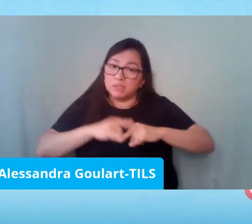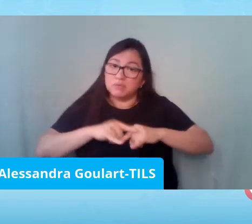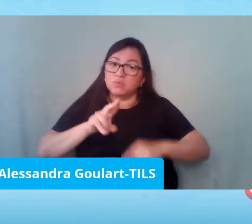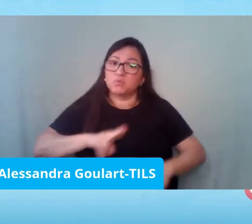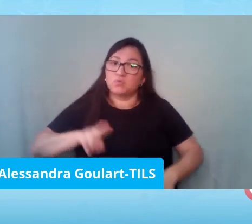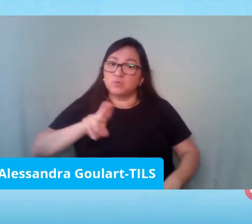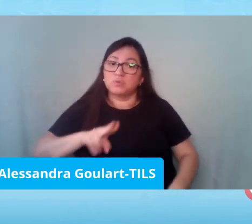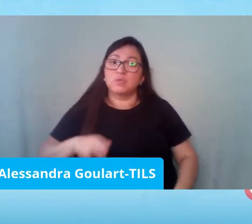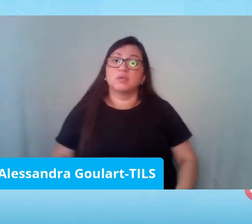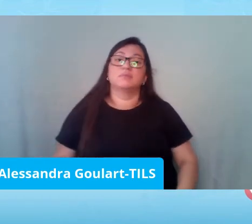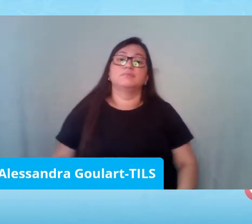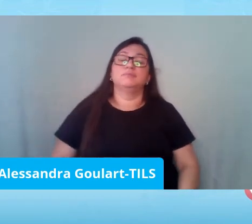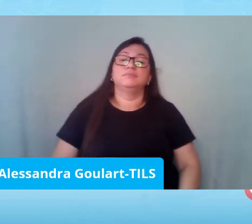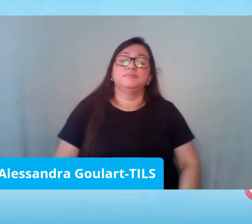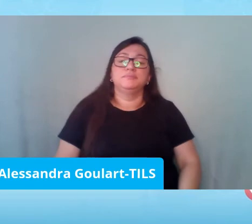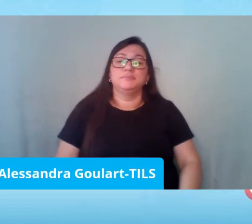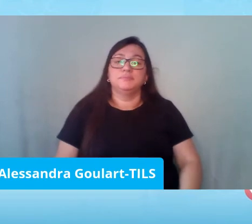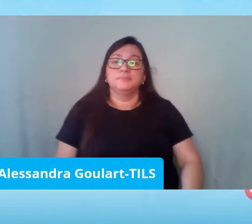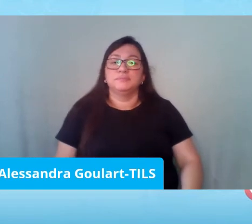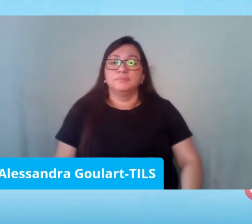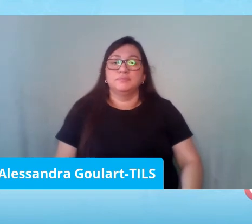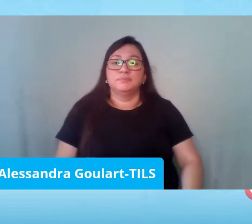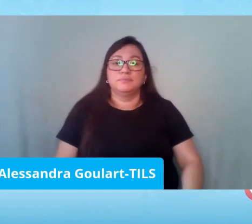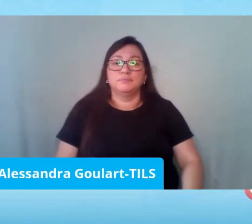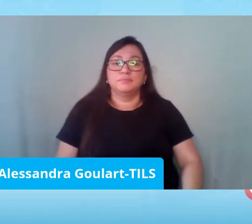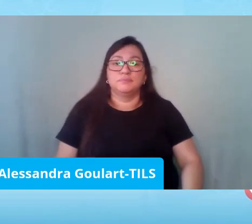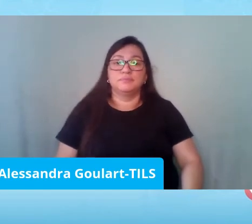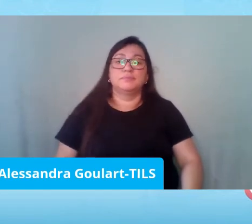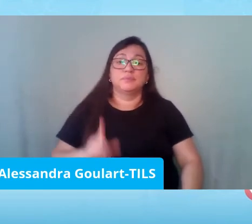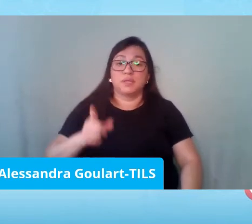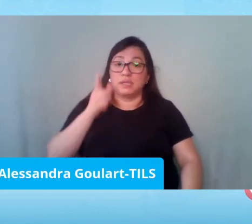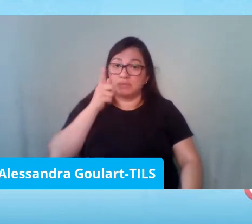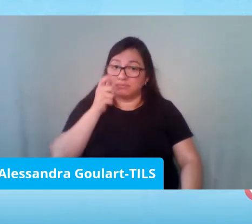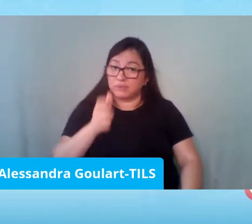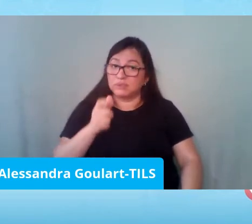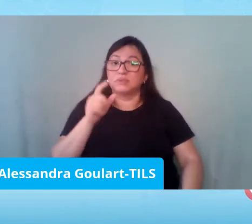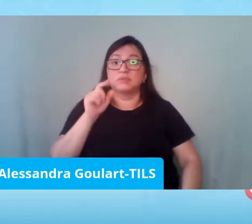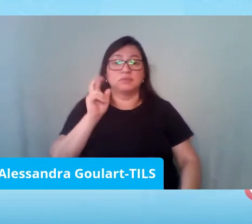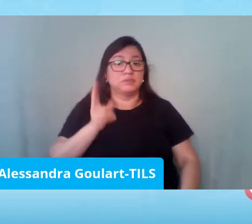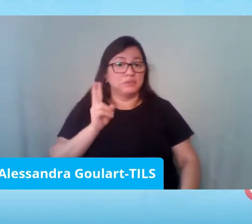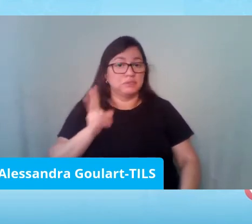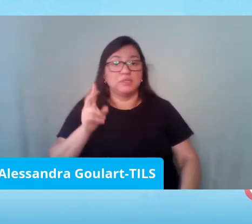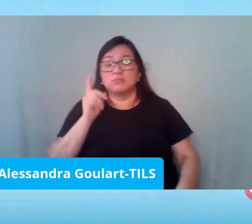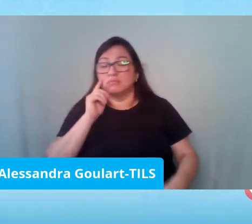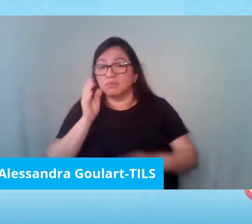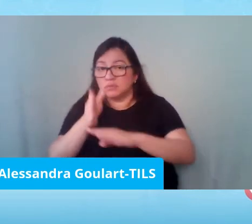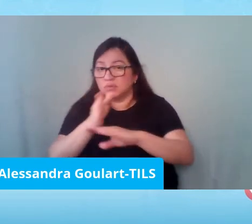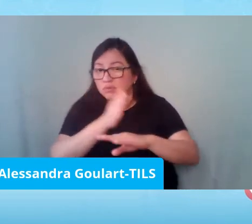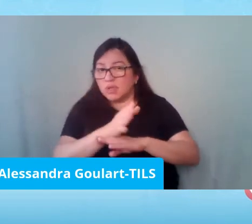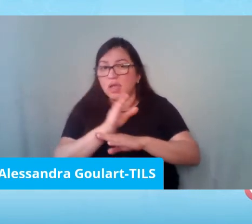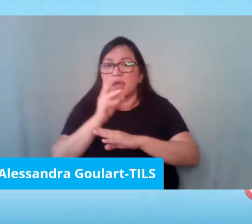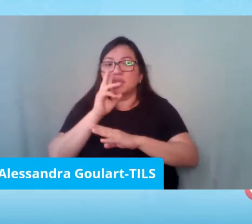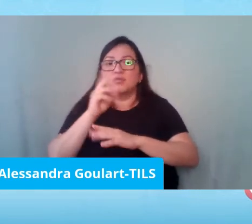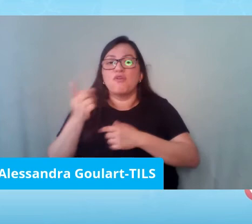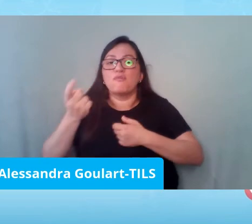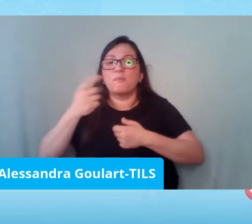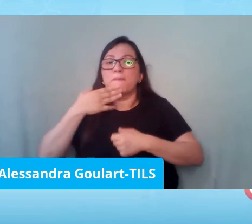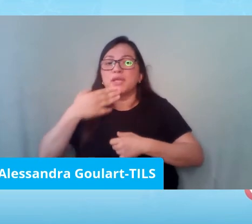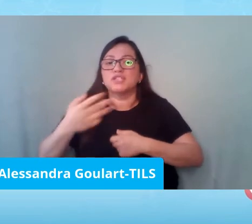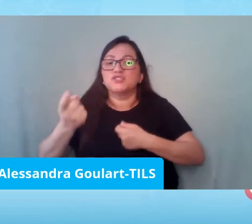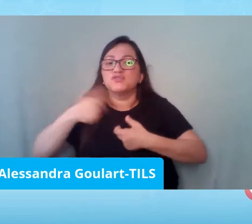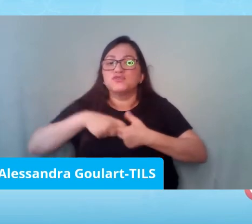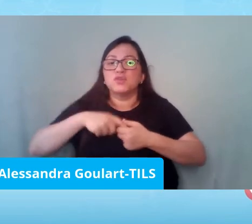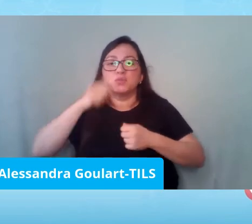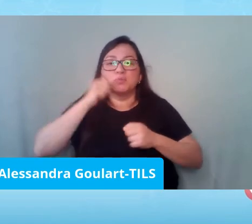resultados. Bem importante a gente fazer a busca ativa das gestantes que faltaram às consultas, né,